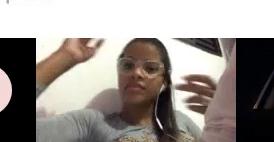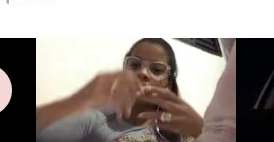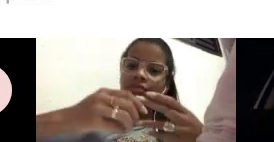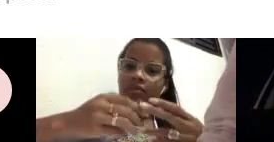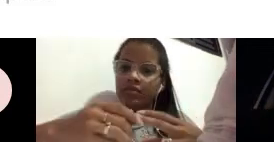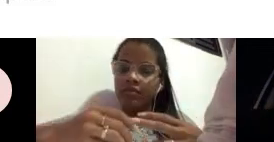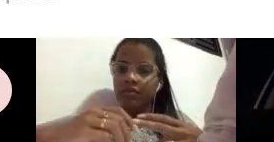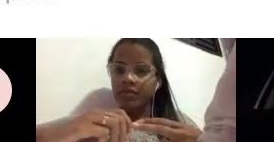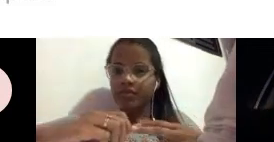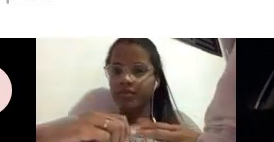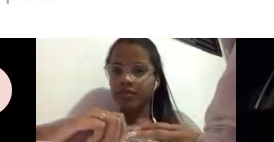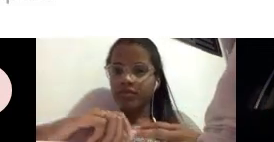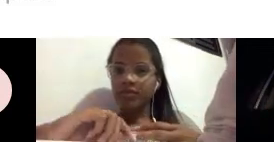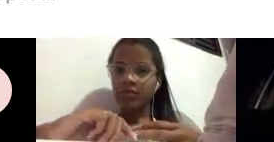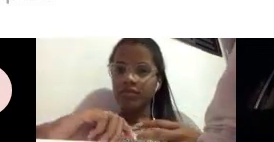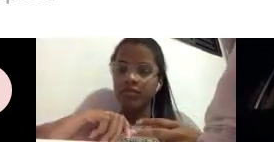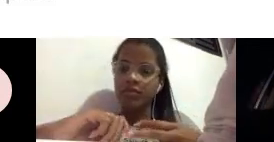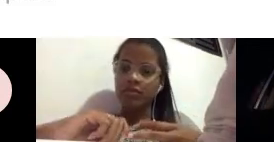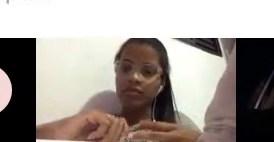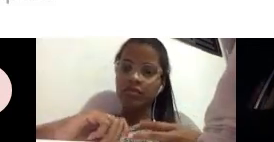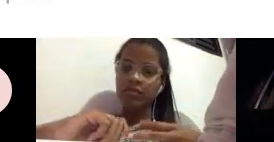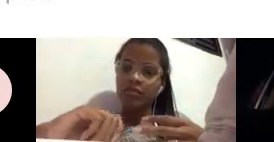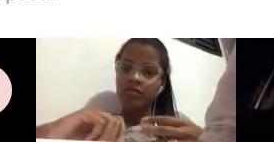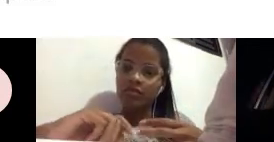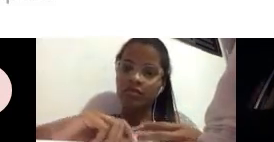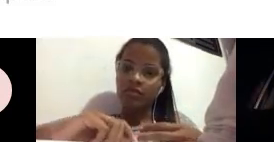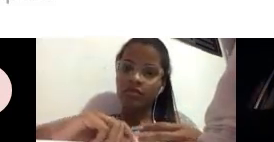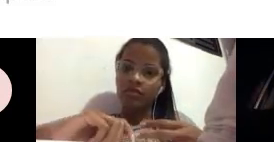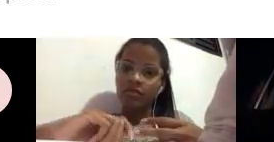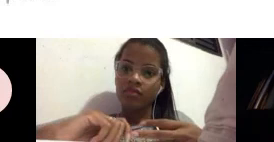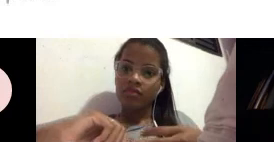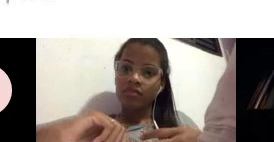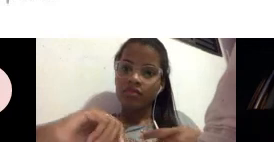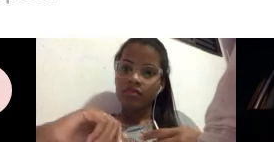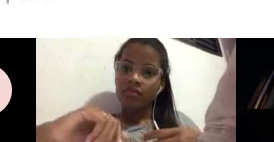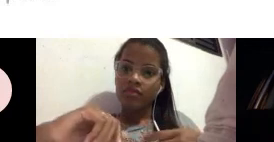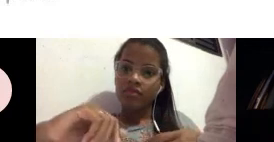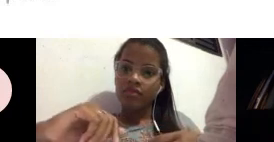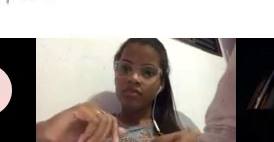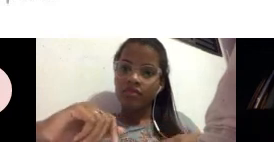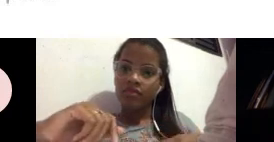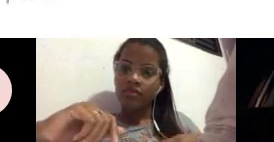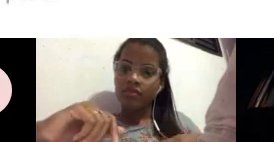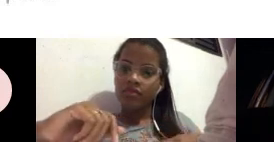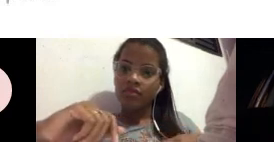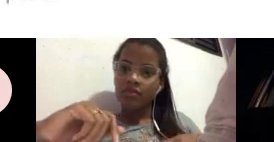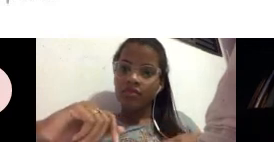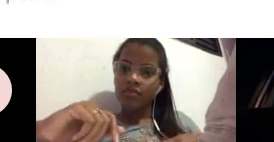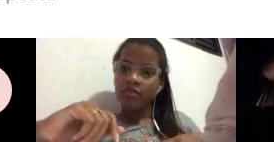dilacerado. Então, eu só faço torniquete, amputação, esmagamento e dilaceramento,